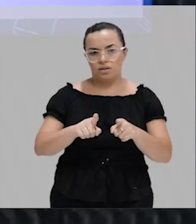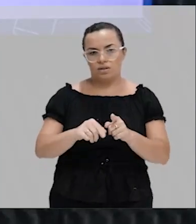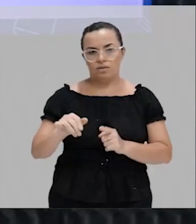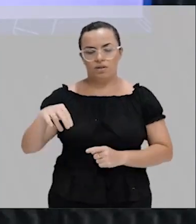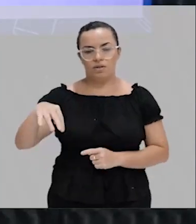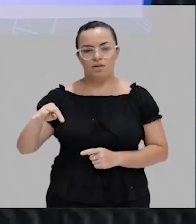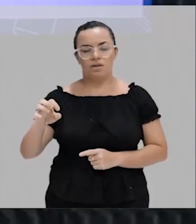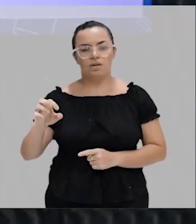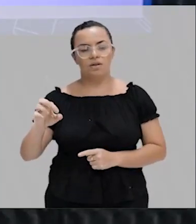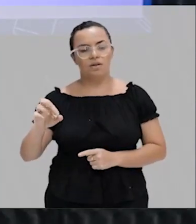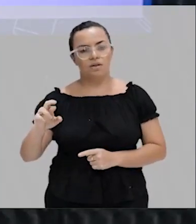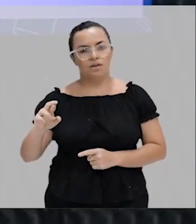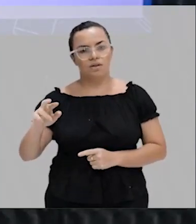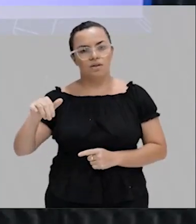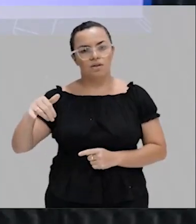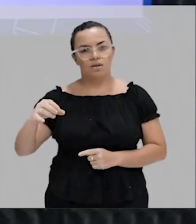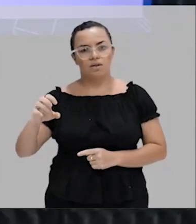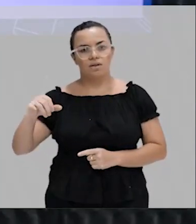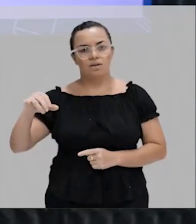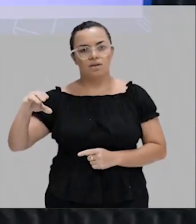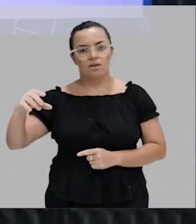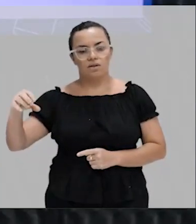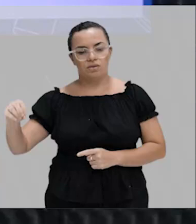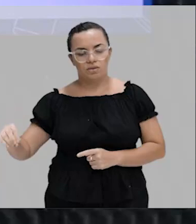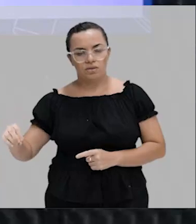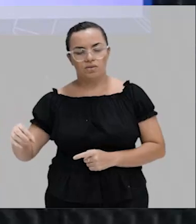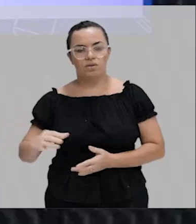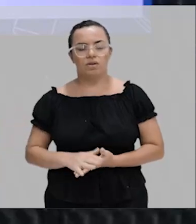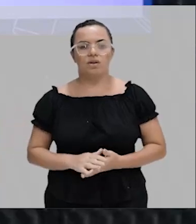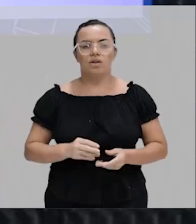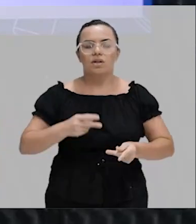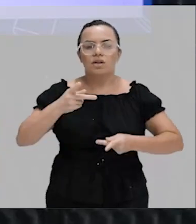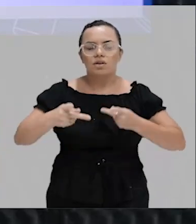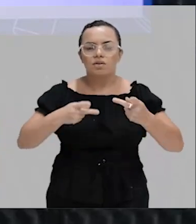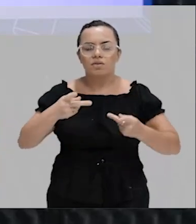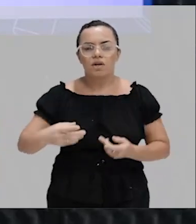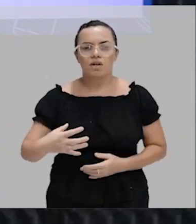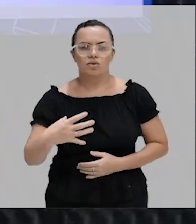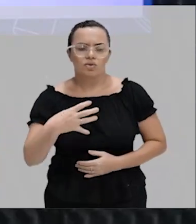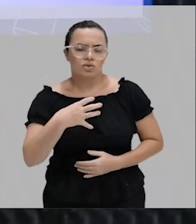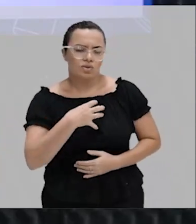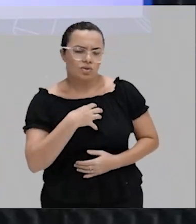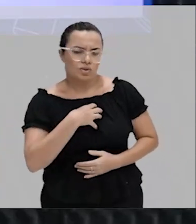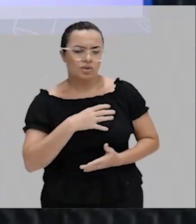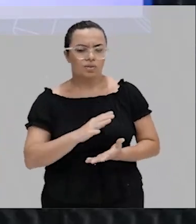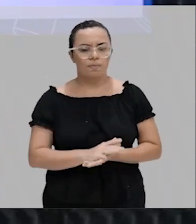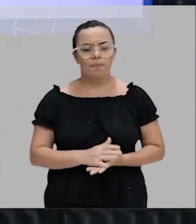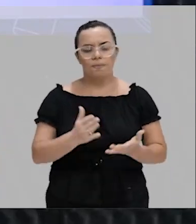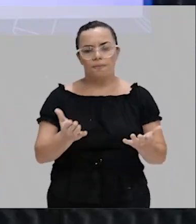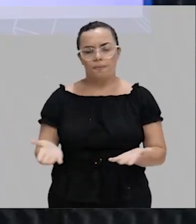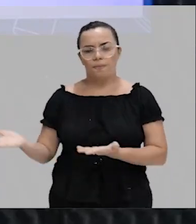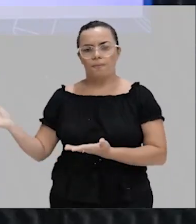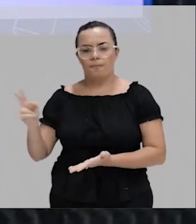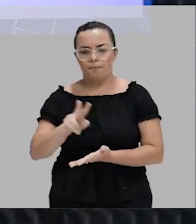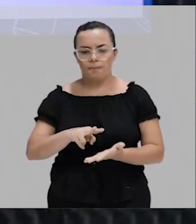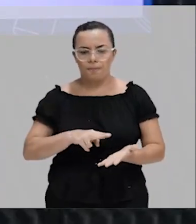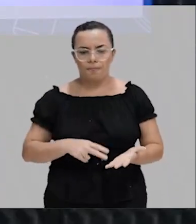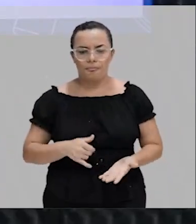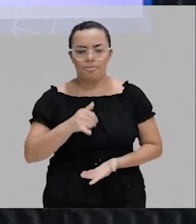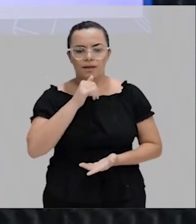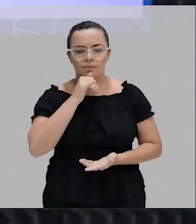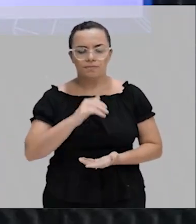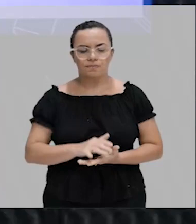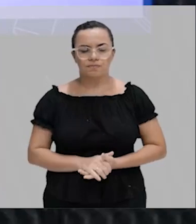palavras variáveis e também invariáveis, né? Vamos ver aqui o exemplo. Cota, parte,